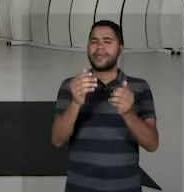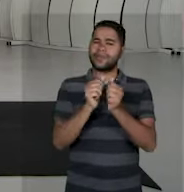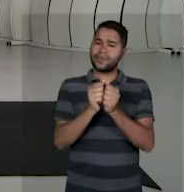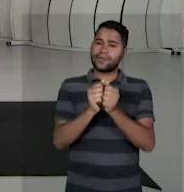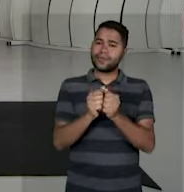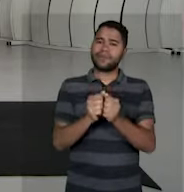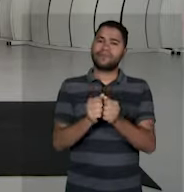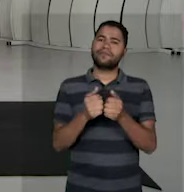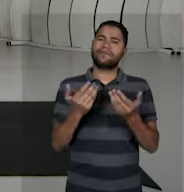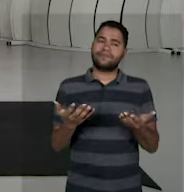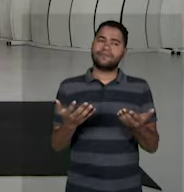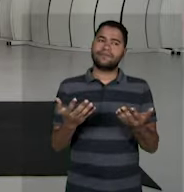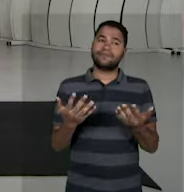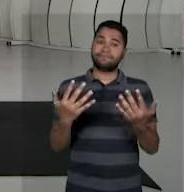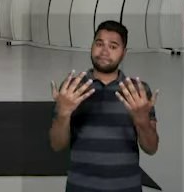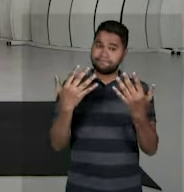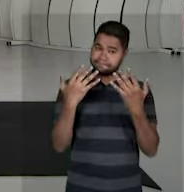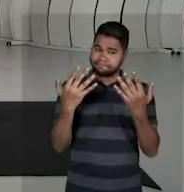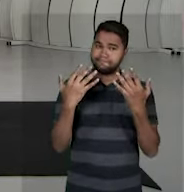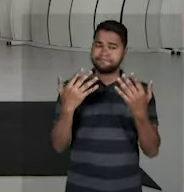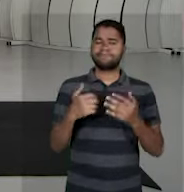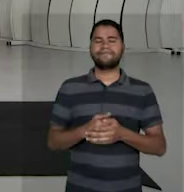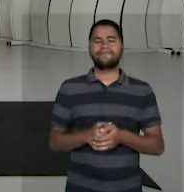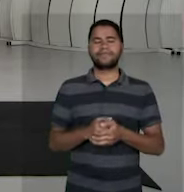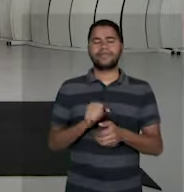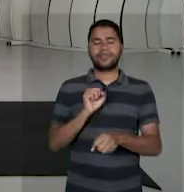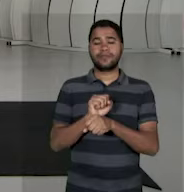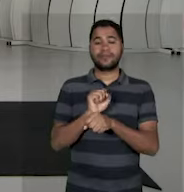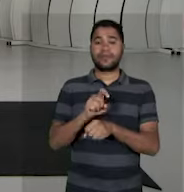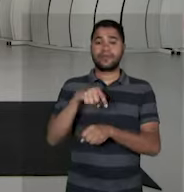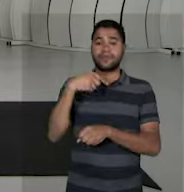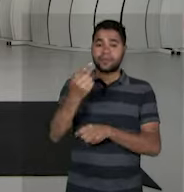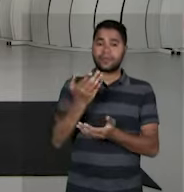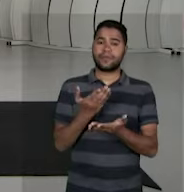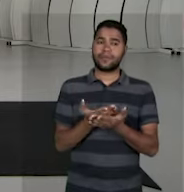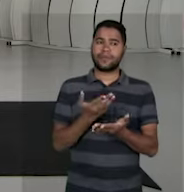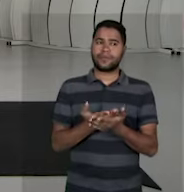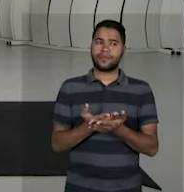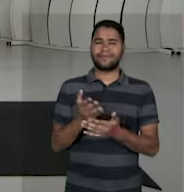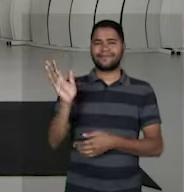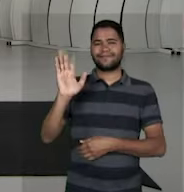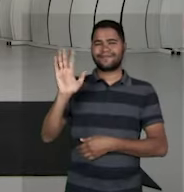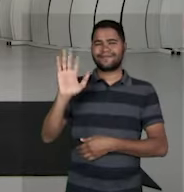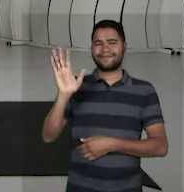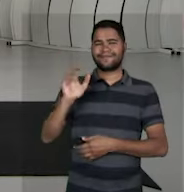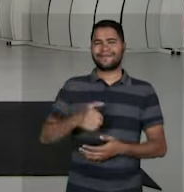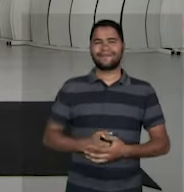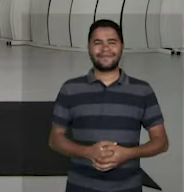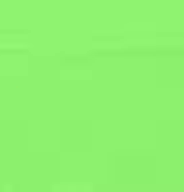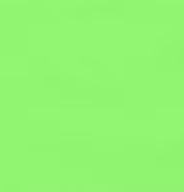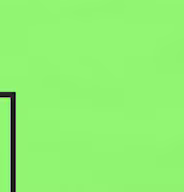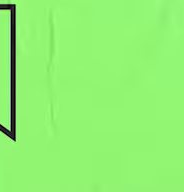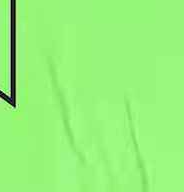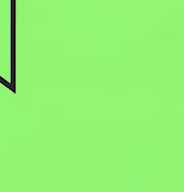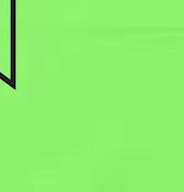companhia, pela sua audiência. Aguardo vocês na nossa próxima aula. Até lá. Tchau, tchau!